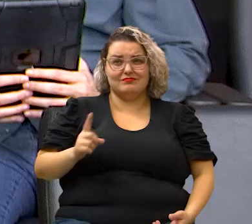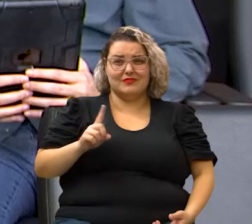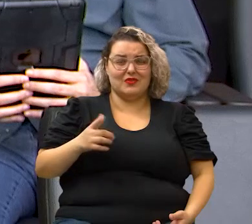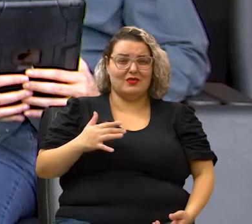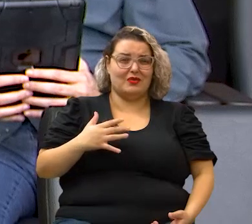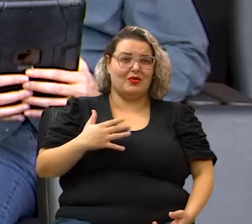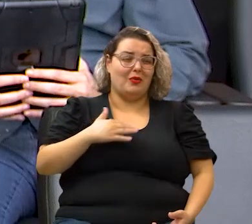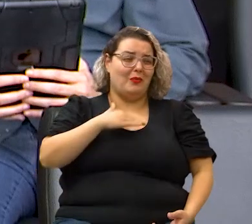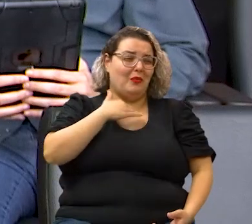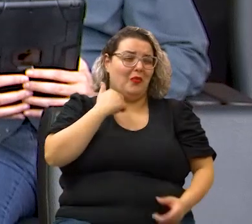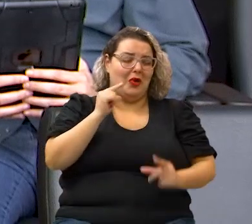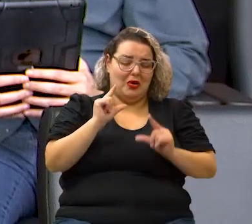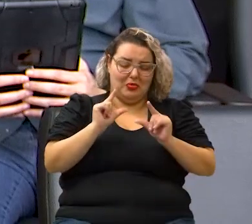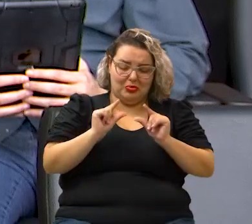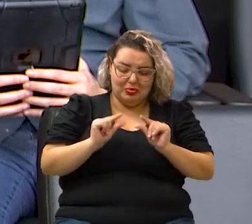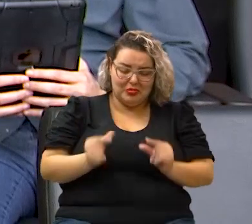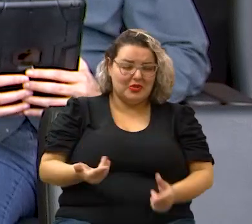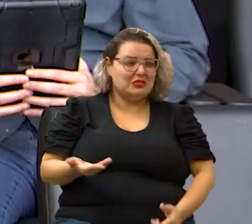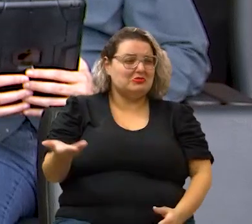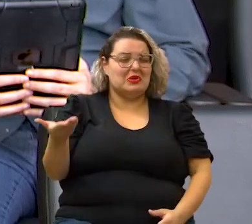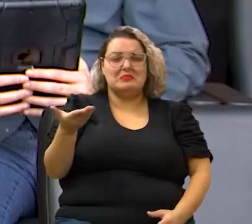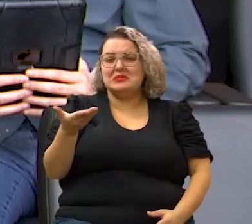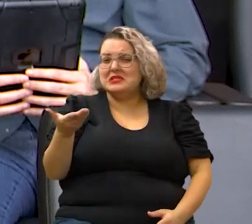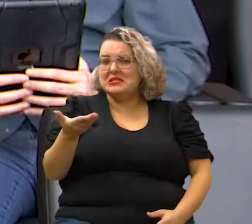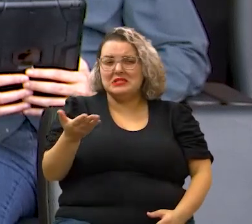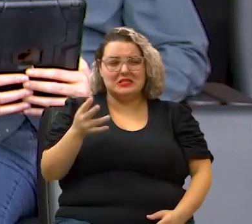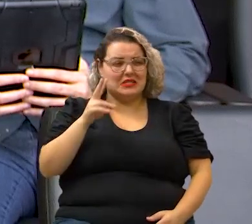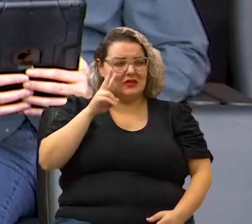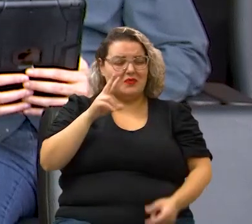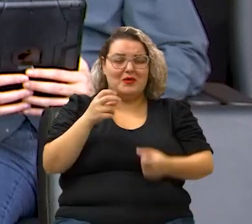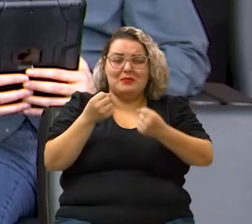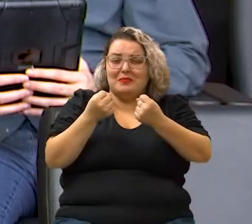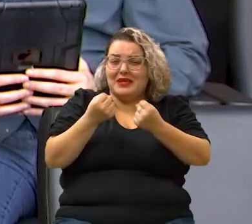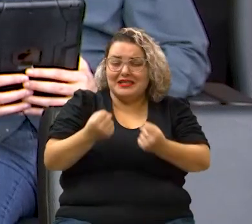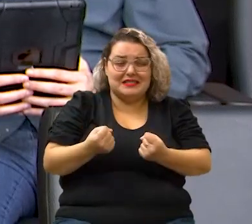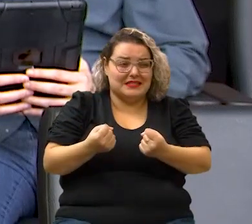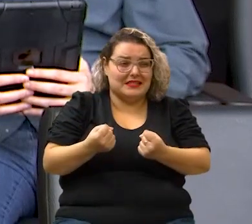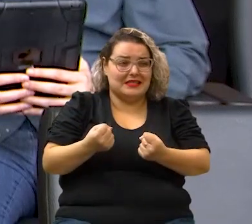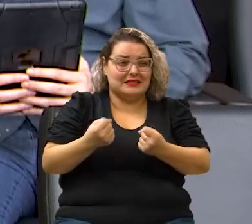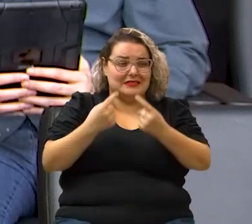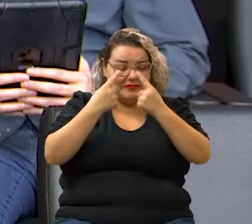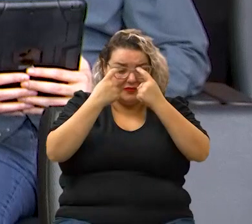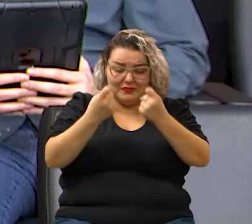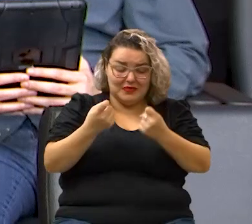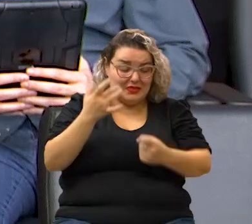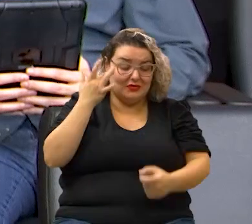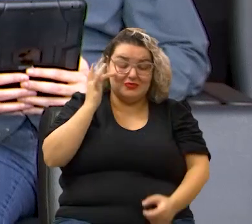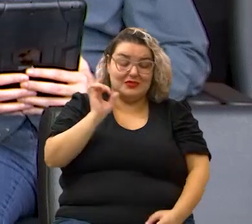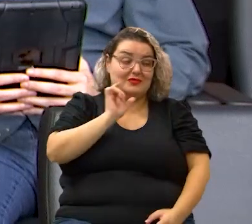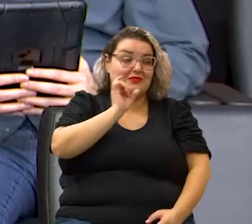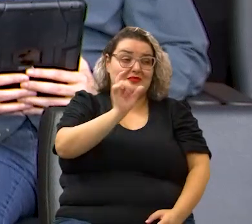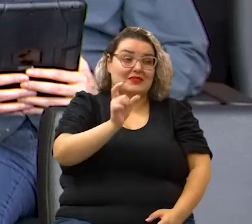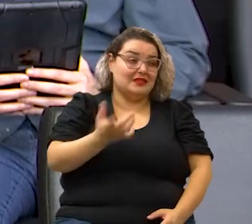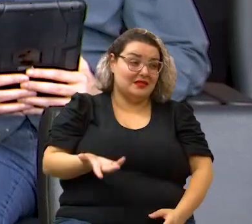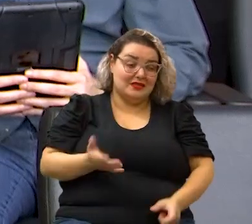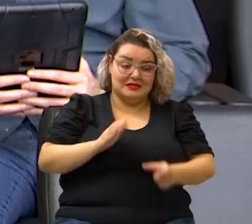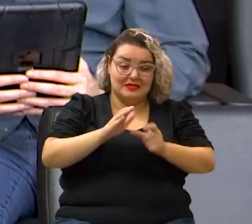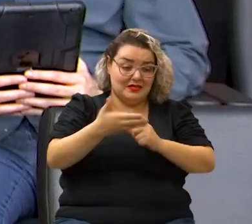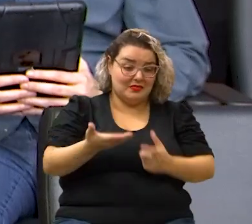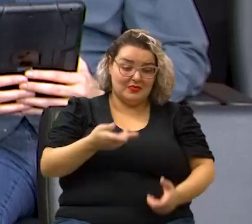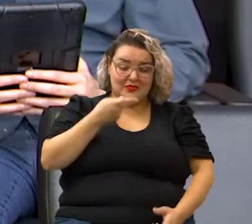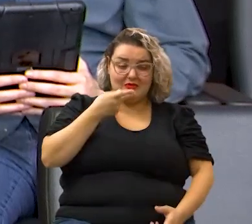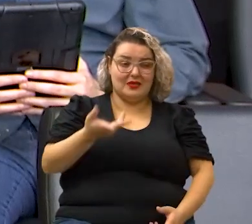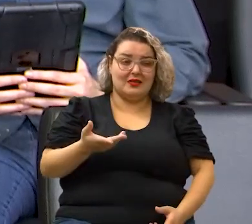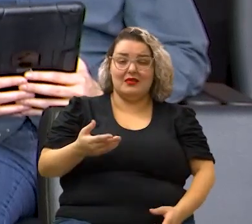não só definhando, mas assim, de miséria, uma cena muito pesada, Sim. muito agressiva, eu não sei nem a palavra a usar.